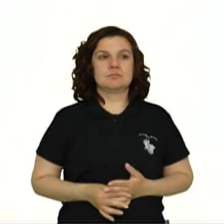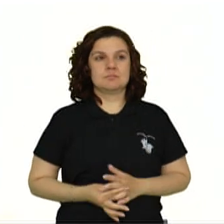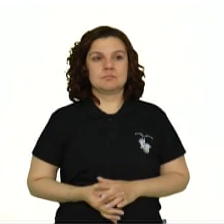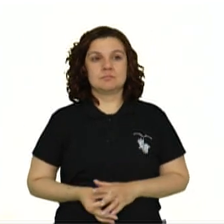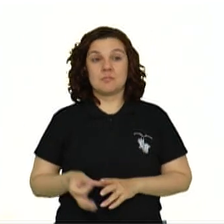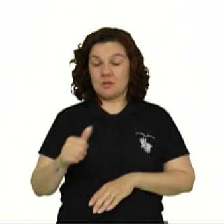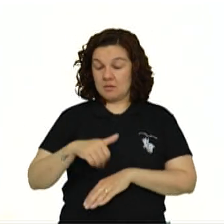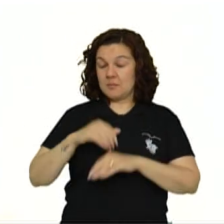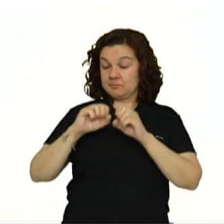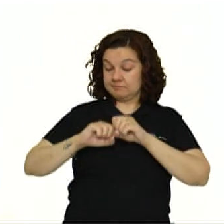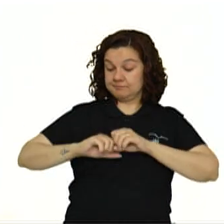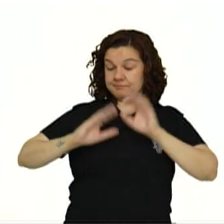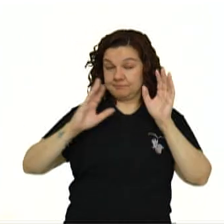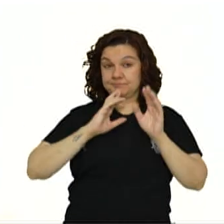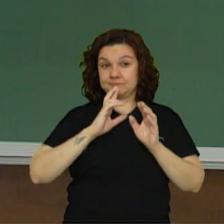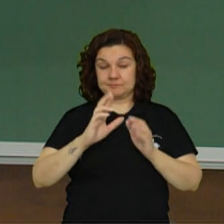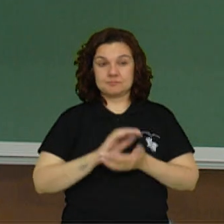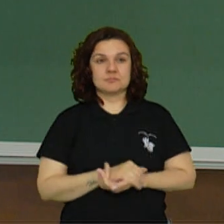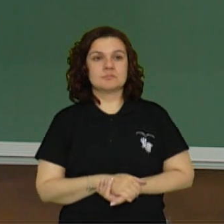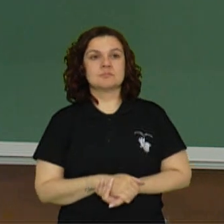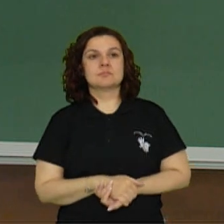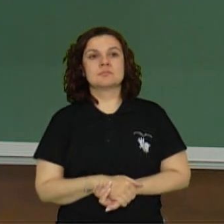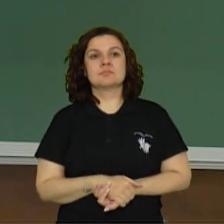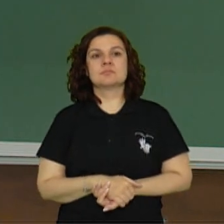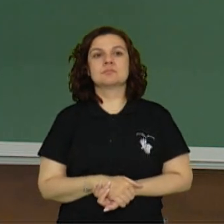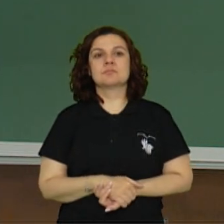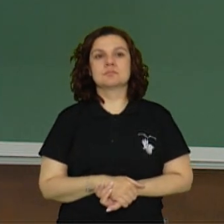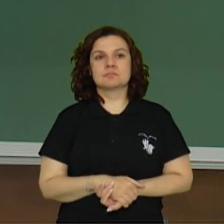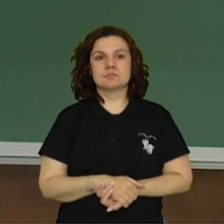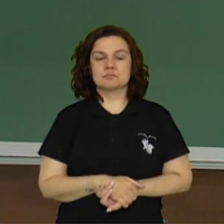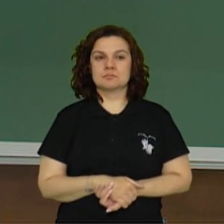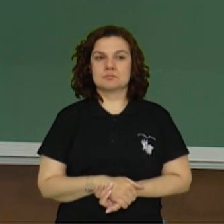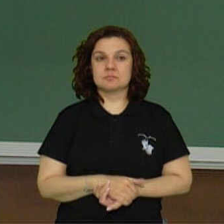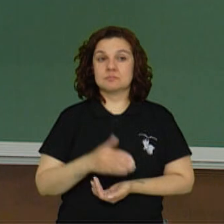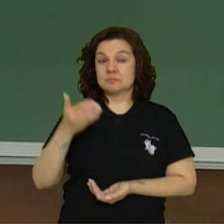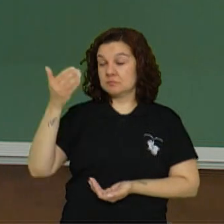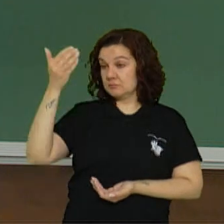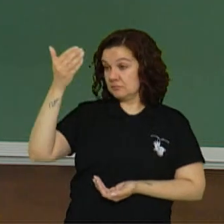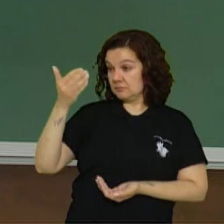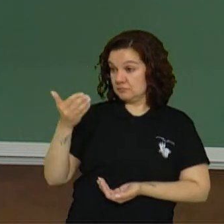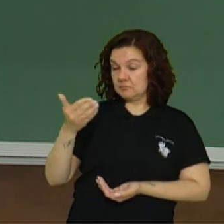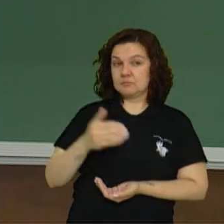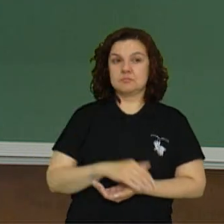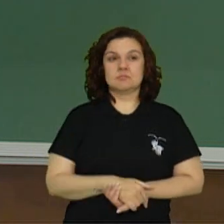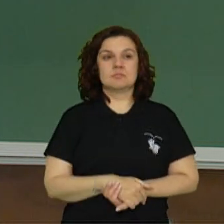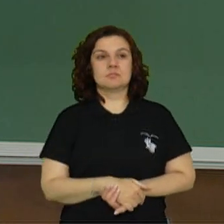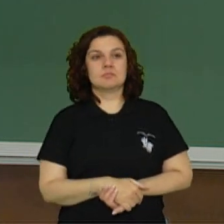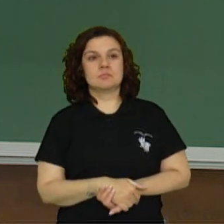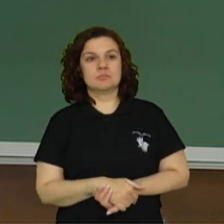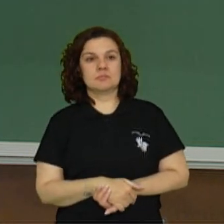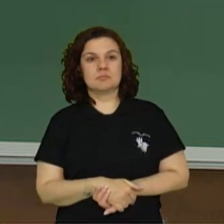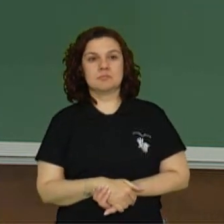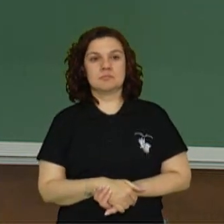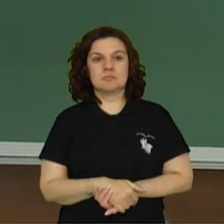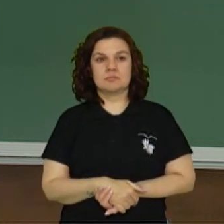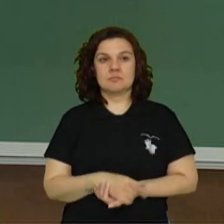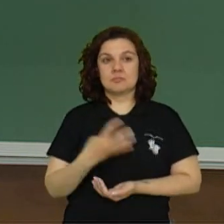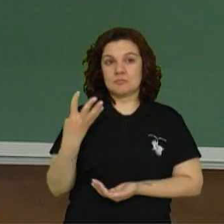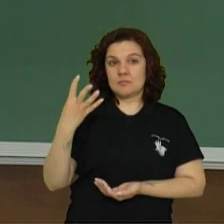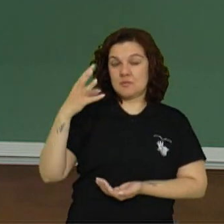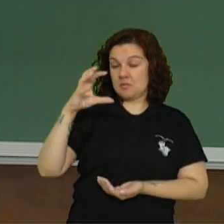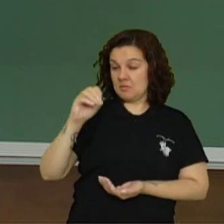mais clara a resolução. O desenho da placa e as informações numéricas. Diâmetro